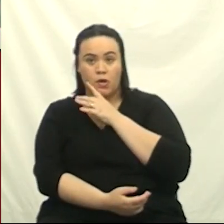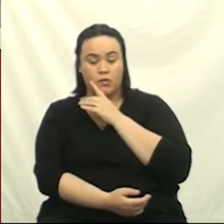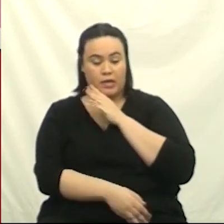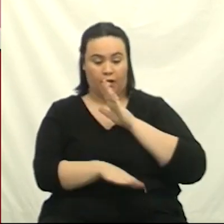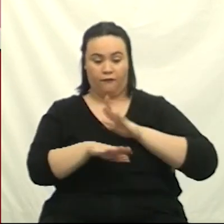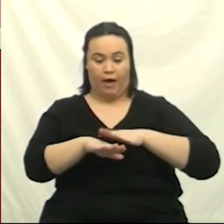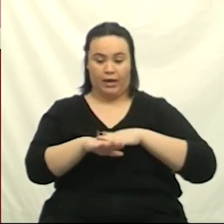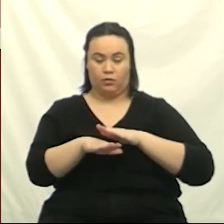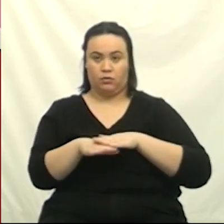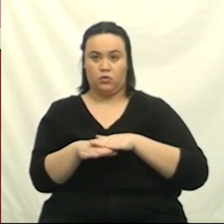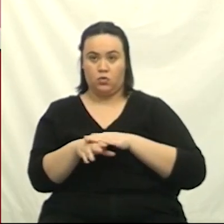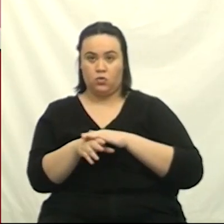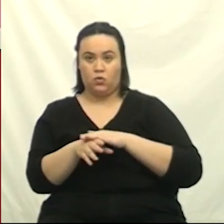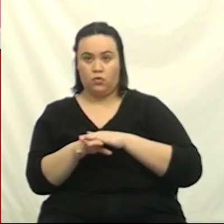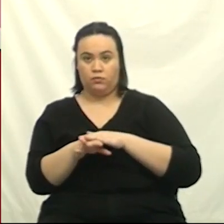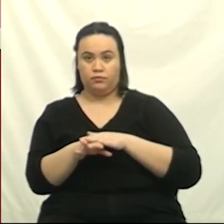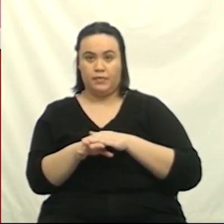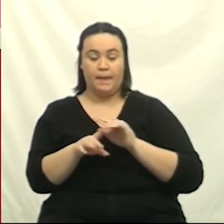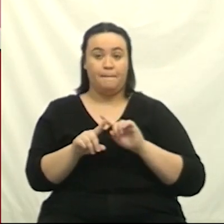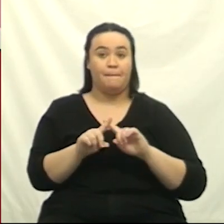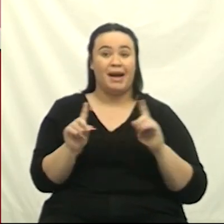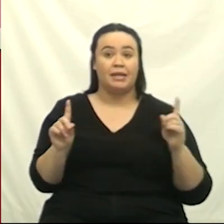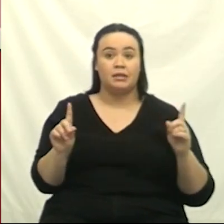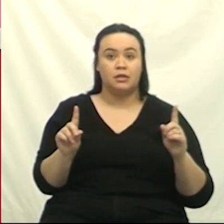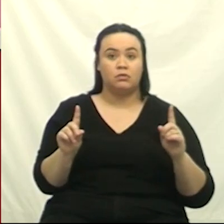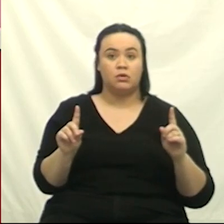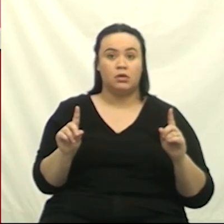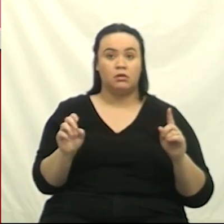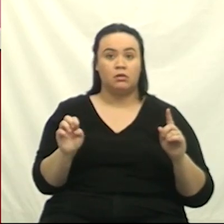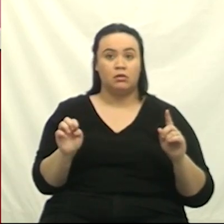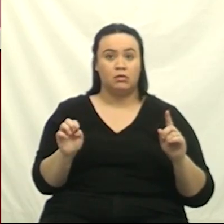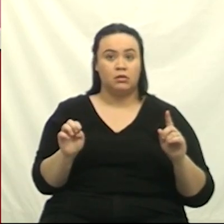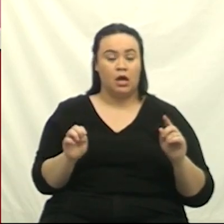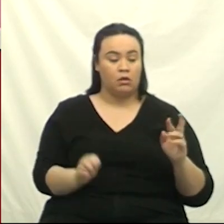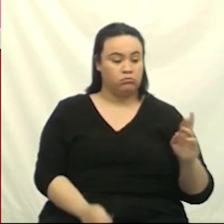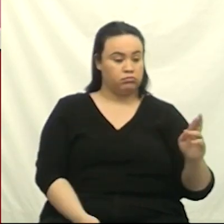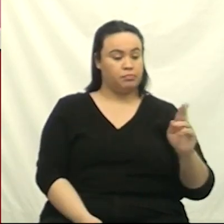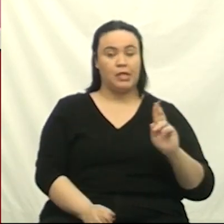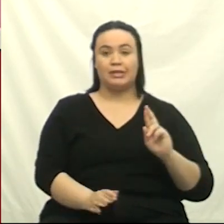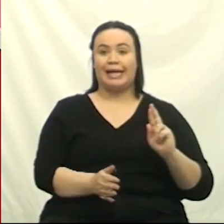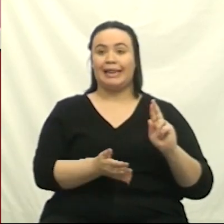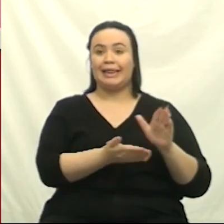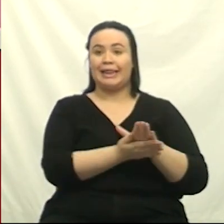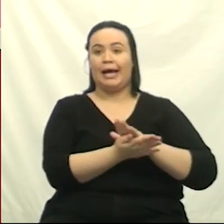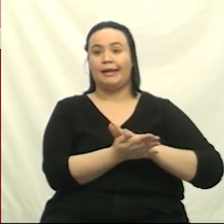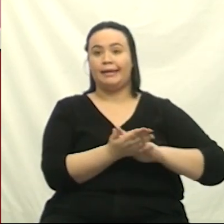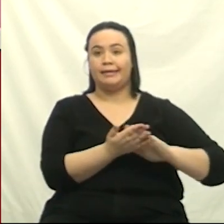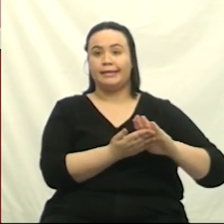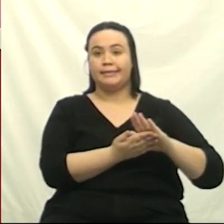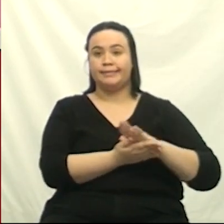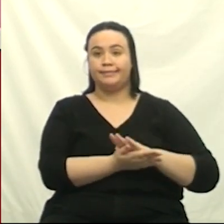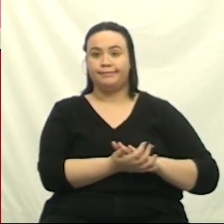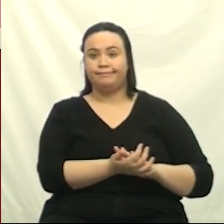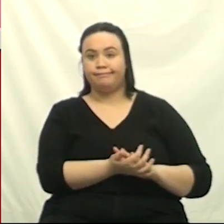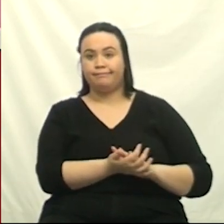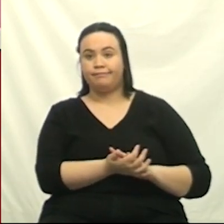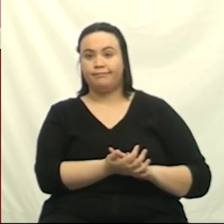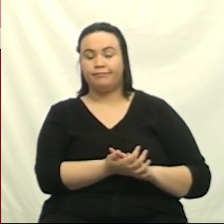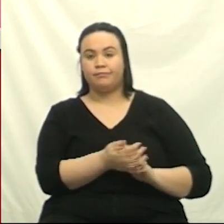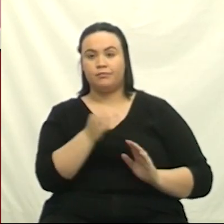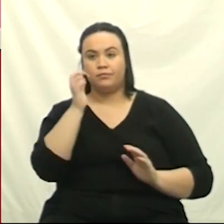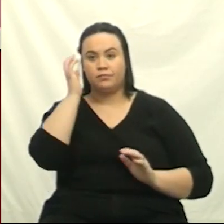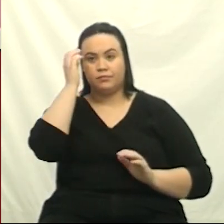realizado o pedido deles ruim é eles não terem tido nem resposta desse protocolo então